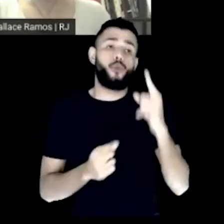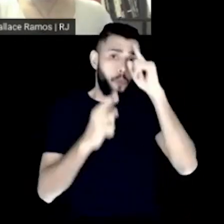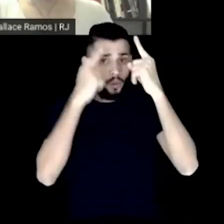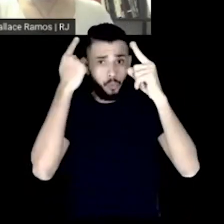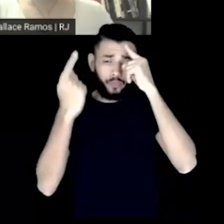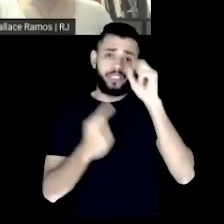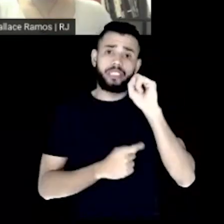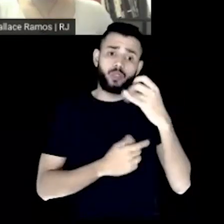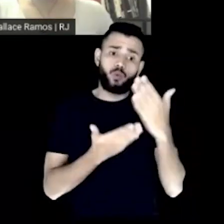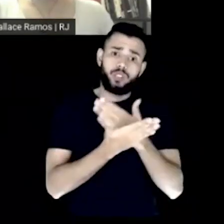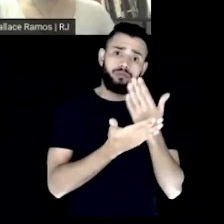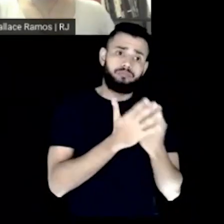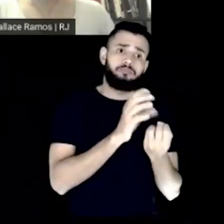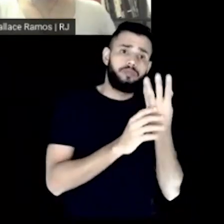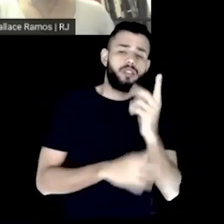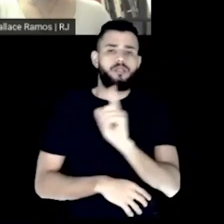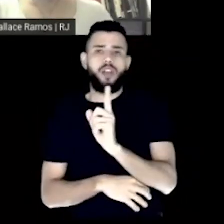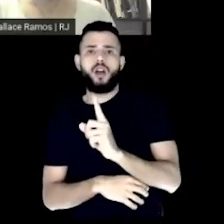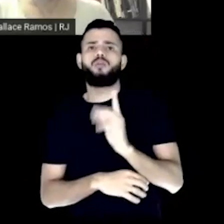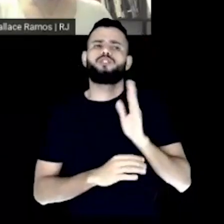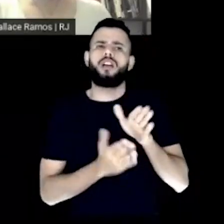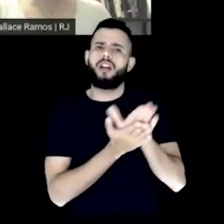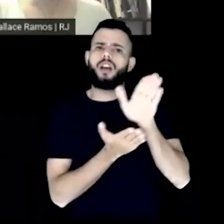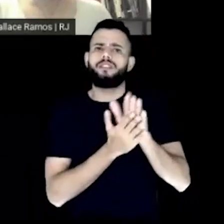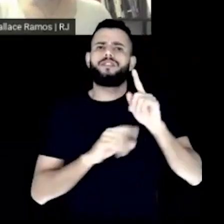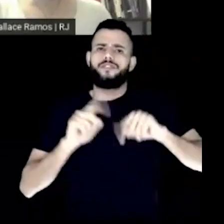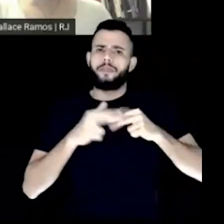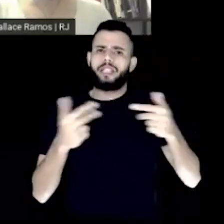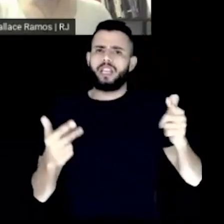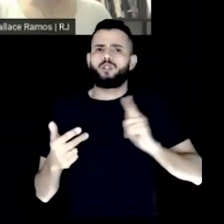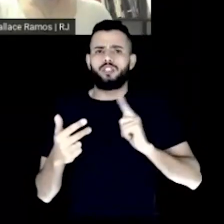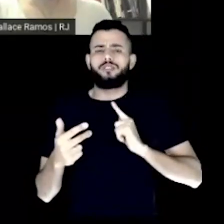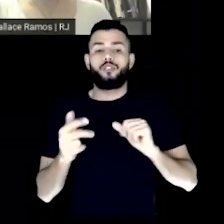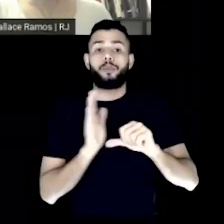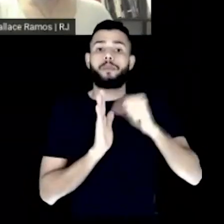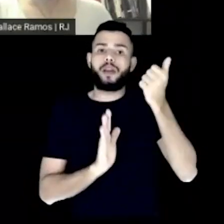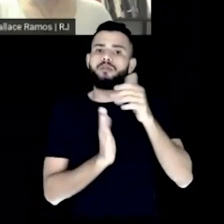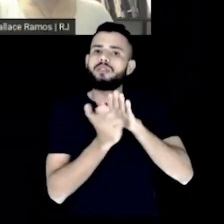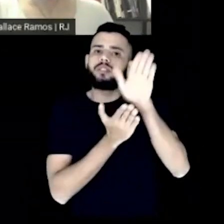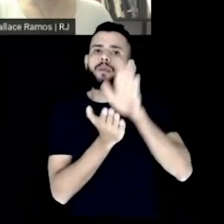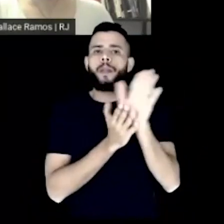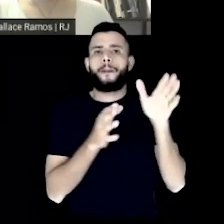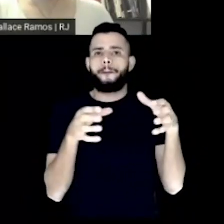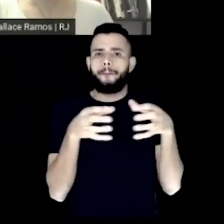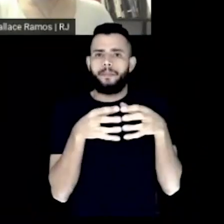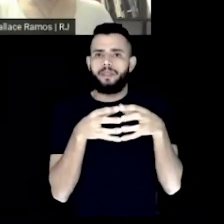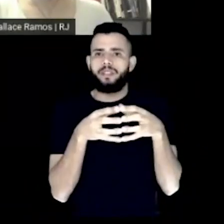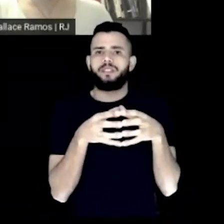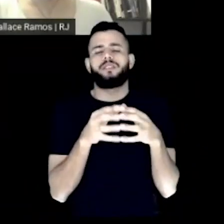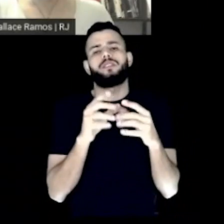daí ficou uma dúvida por algum tempo se ia sair o livro, mas já estava na gráfica, já tinha feito material, acabou saindo, foi o primeiro lançamento